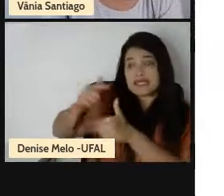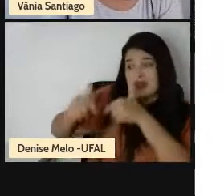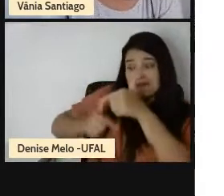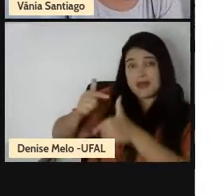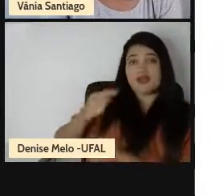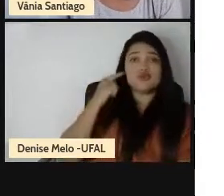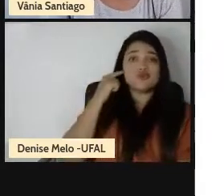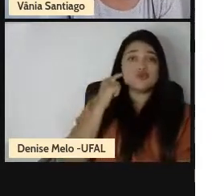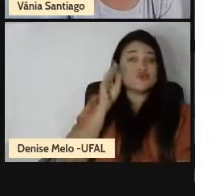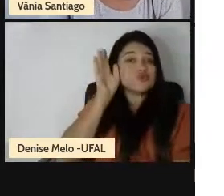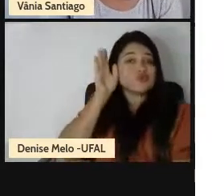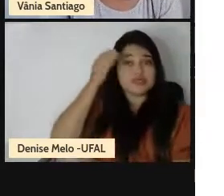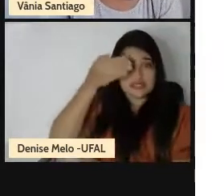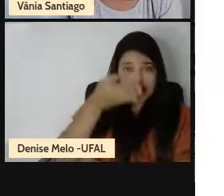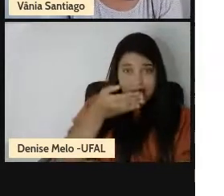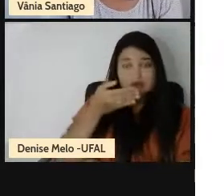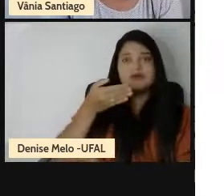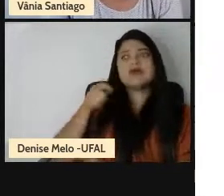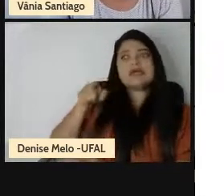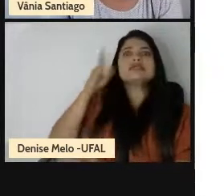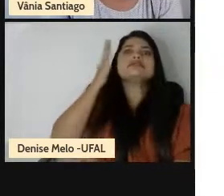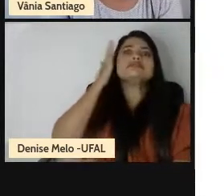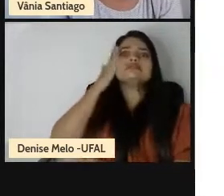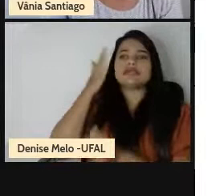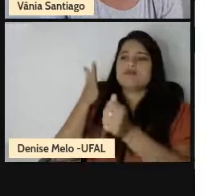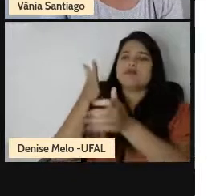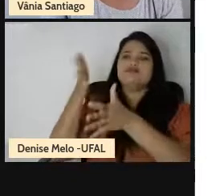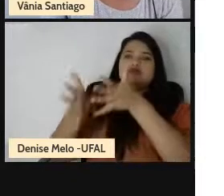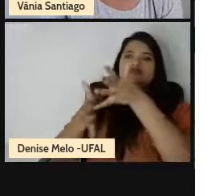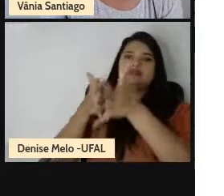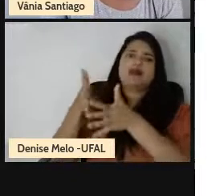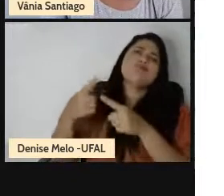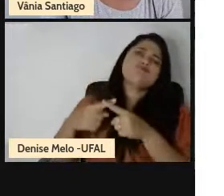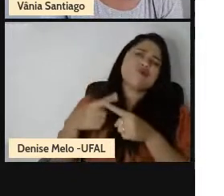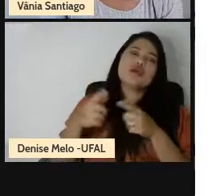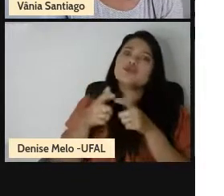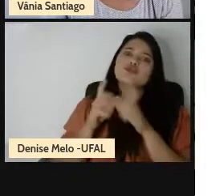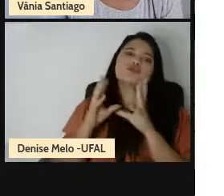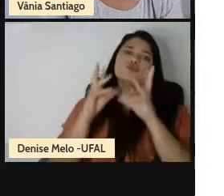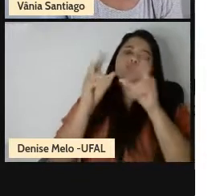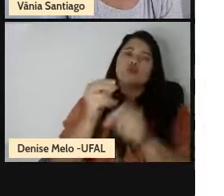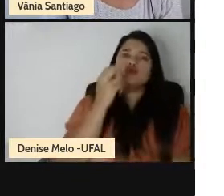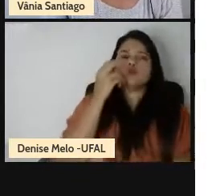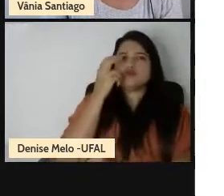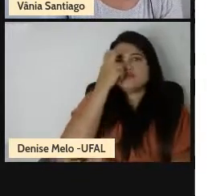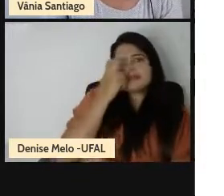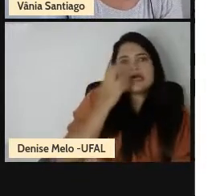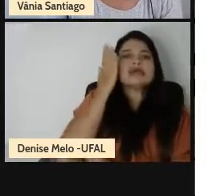sinais, porque não são todos os surdos cegos que sabem língua de sinais,